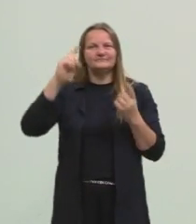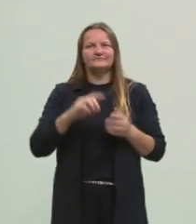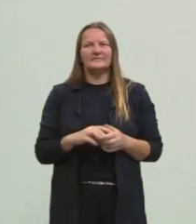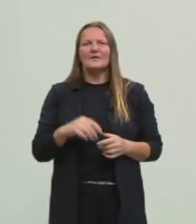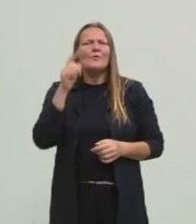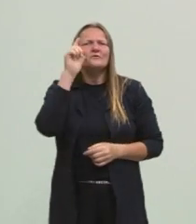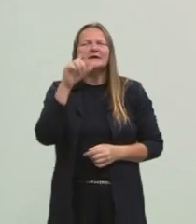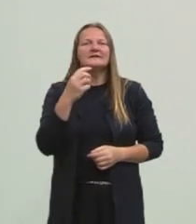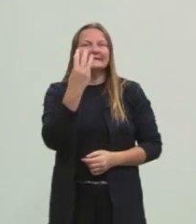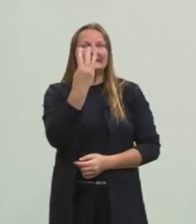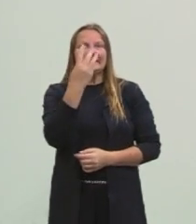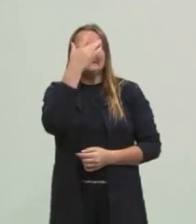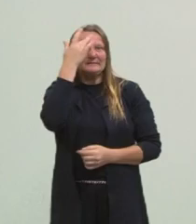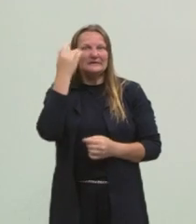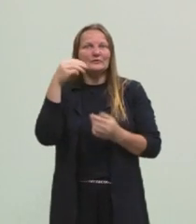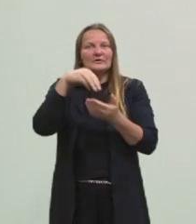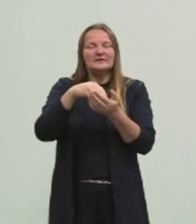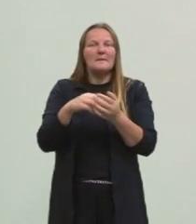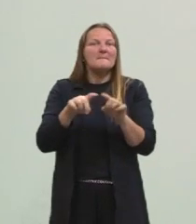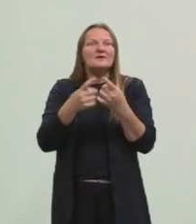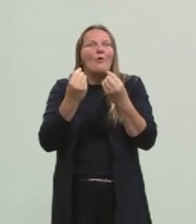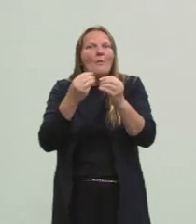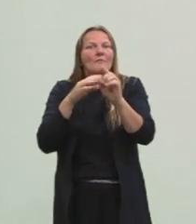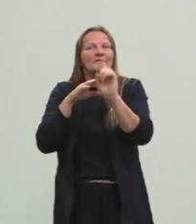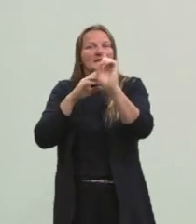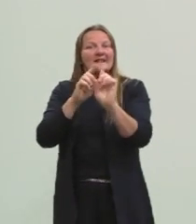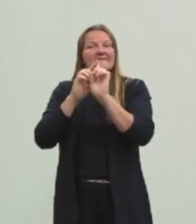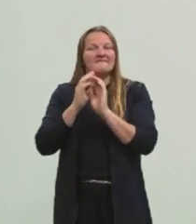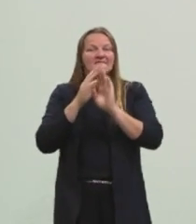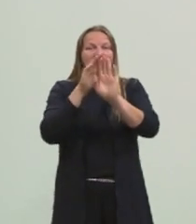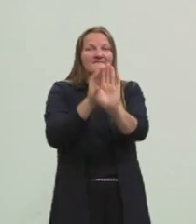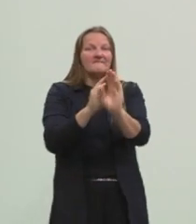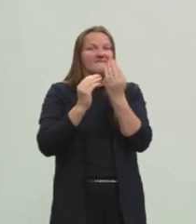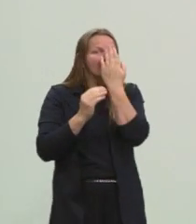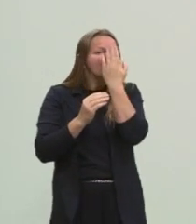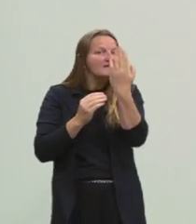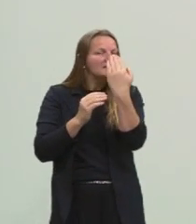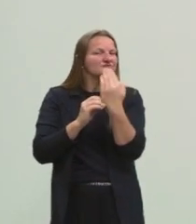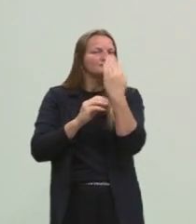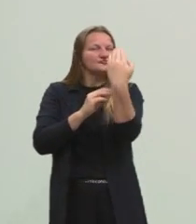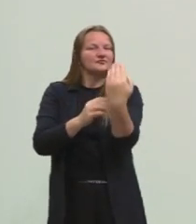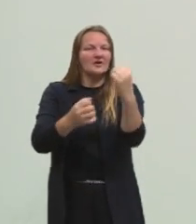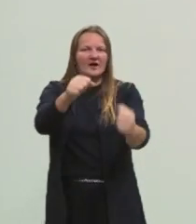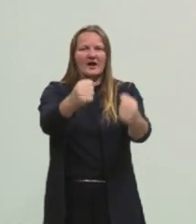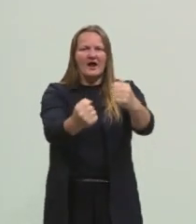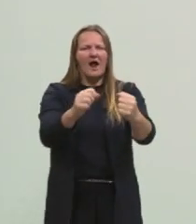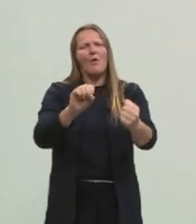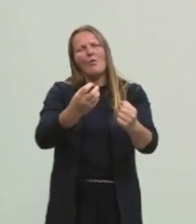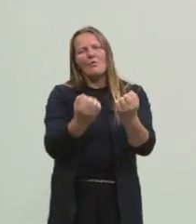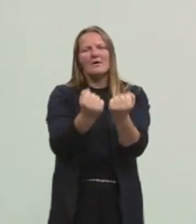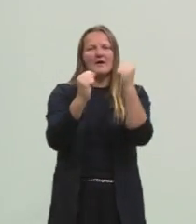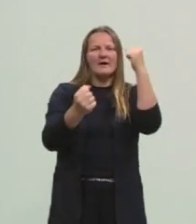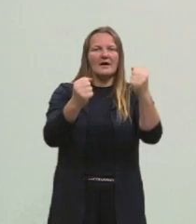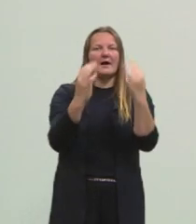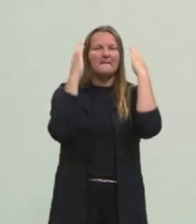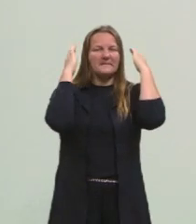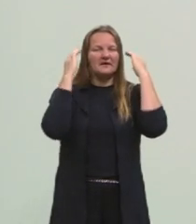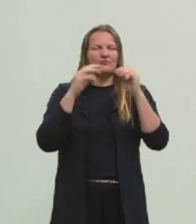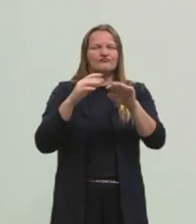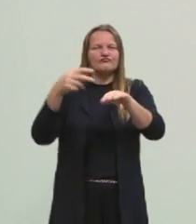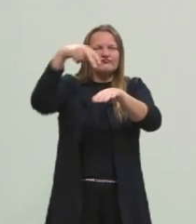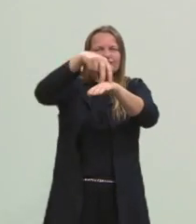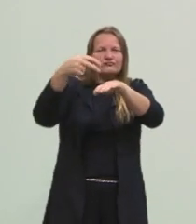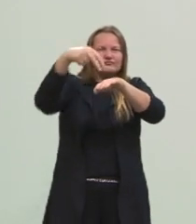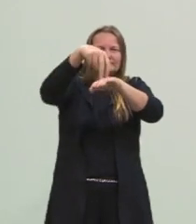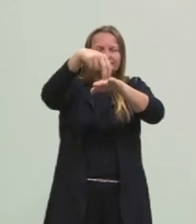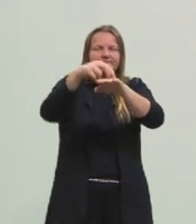imaginar um carnaval sempre o elétrico mas no início do século 20 isso não existia né E essas marchinhas Elas têm diferentes